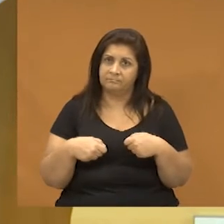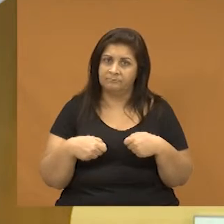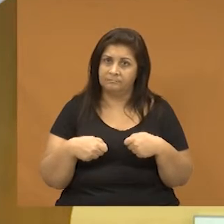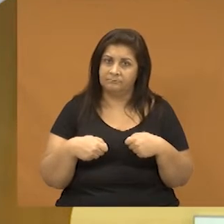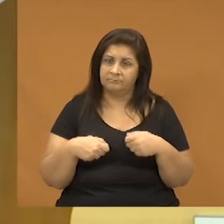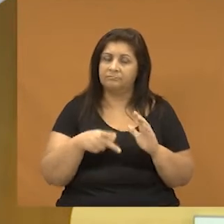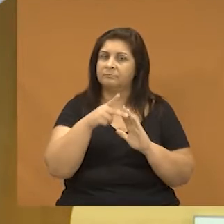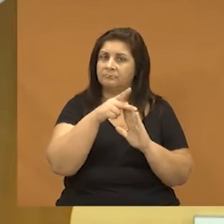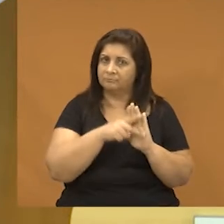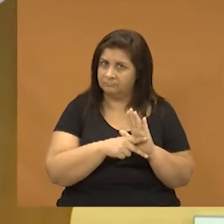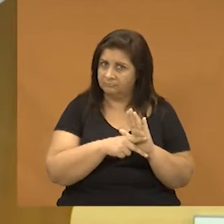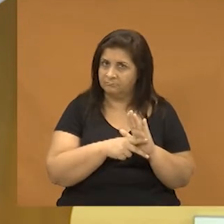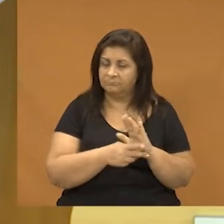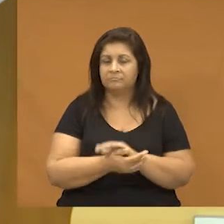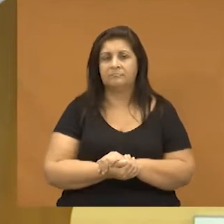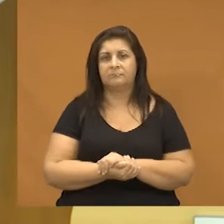desse projeto, Aderbal,